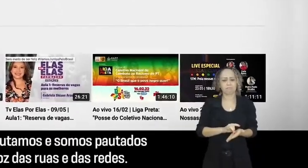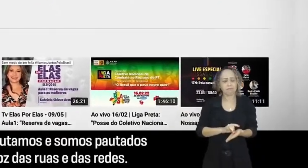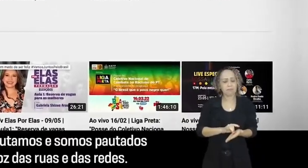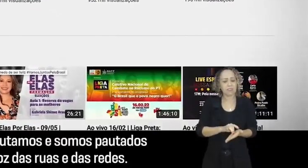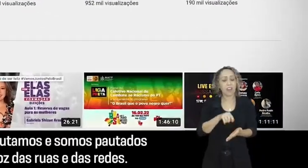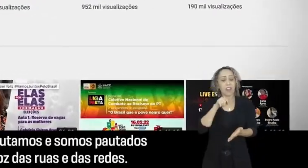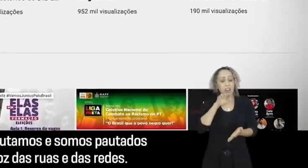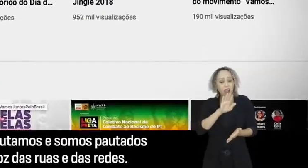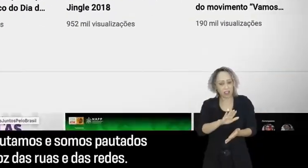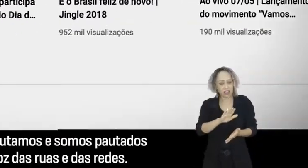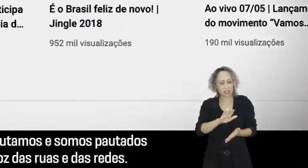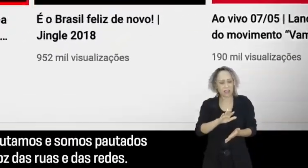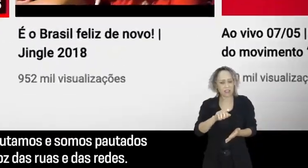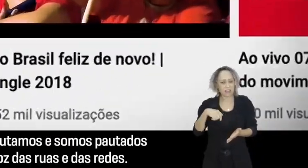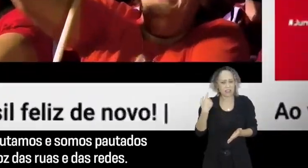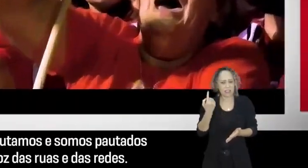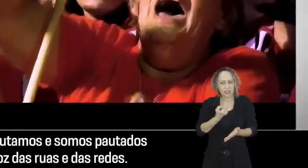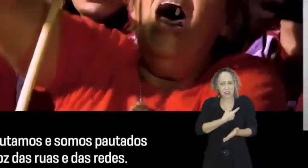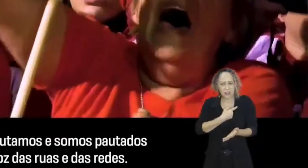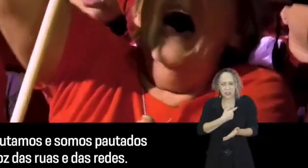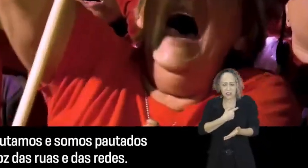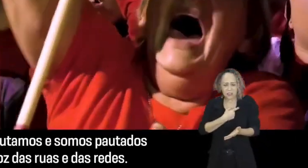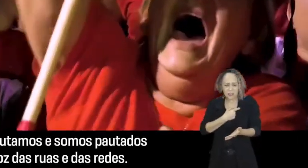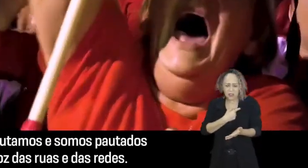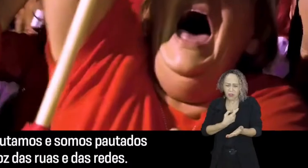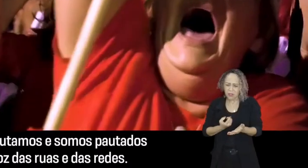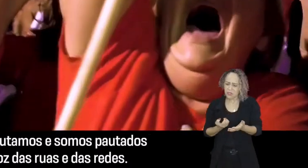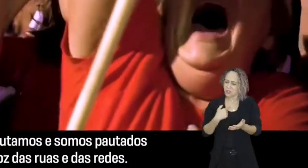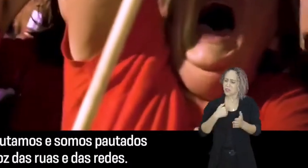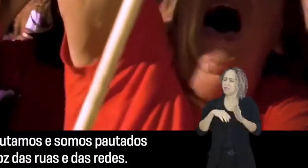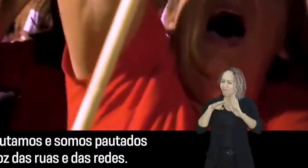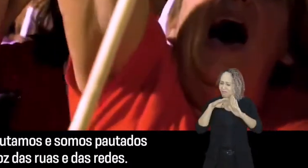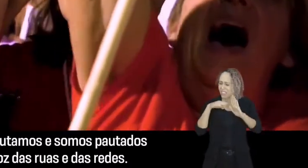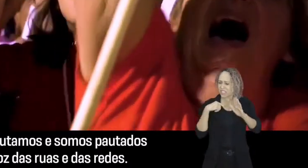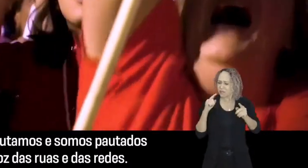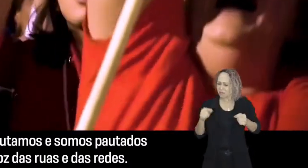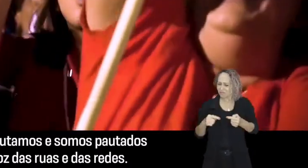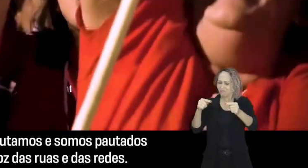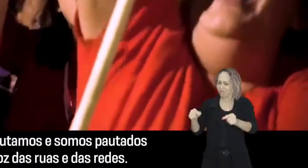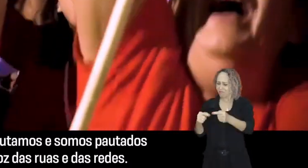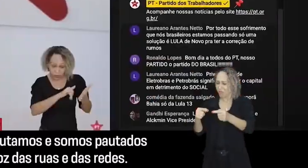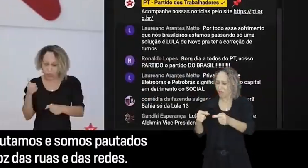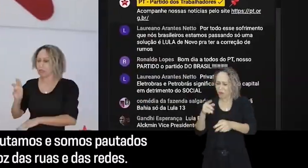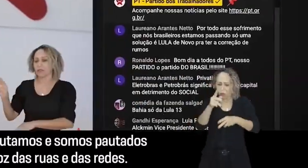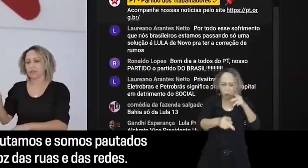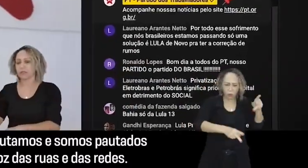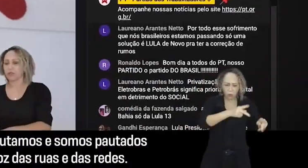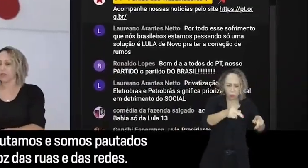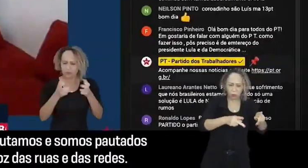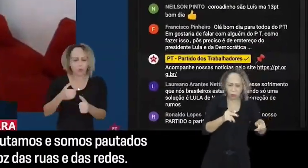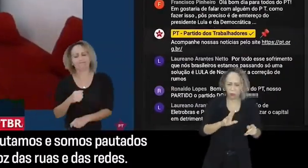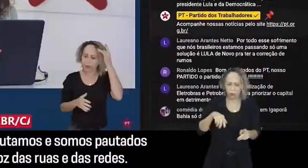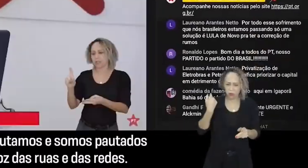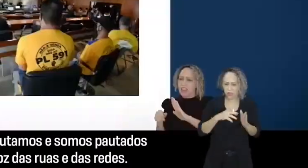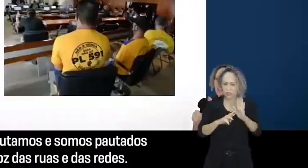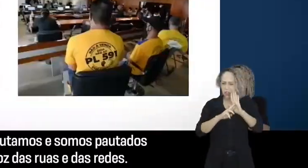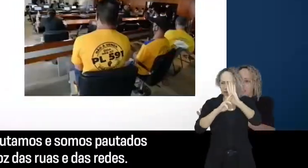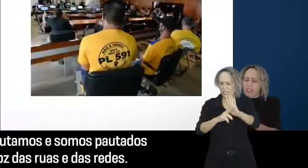Assim, pautamos e somos pautados pela voz das ruas e das